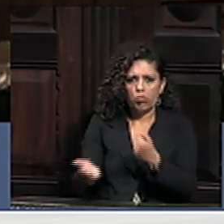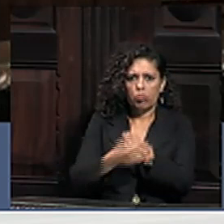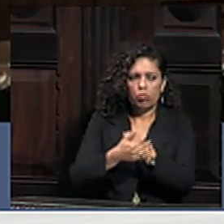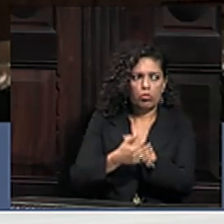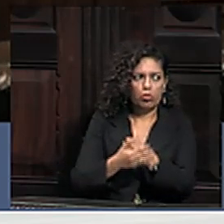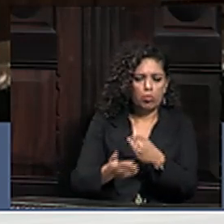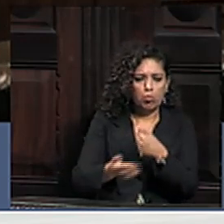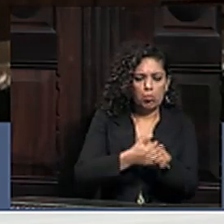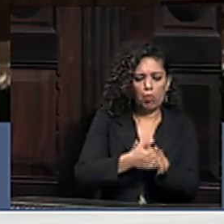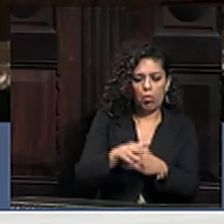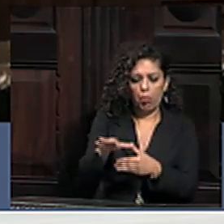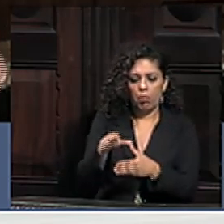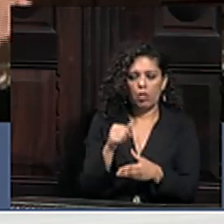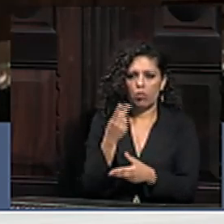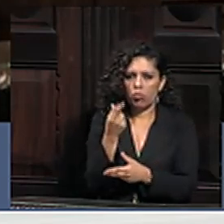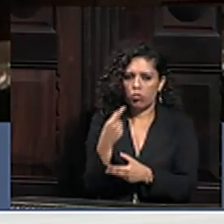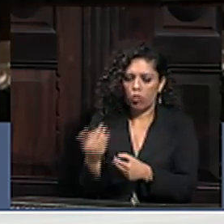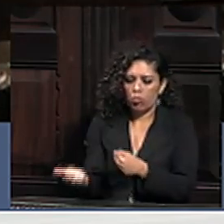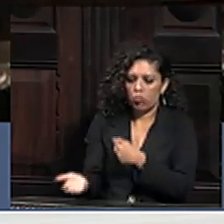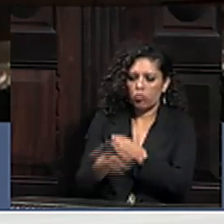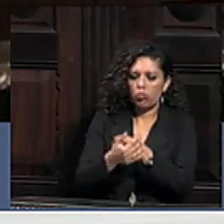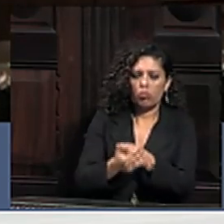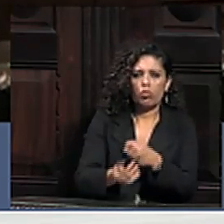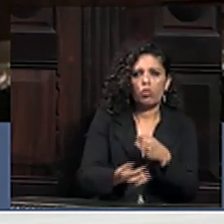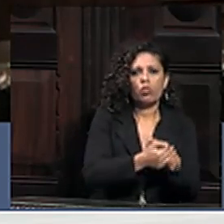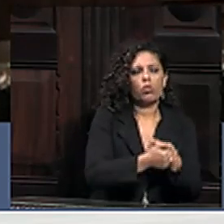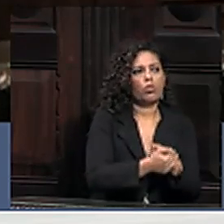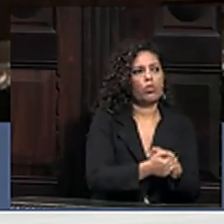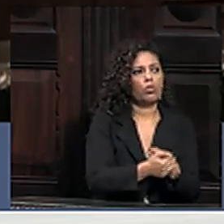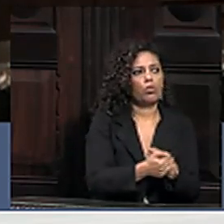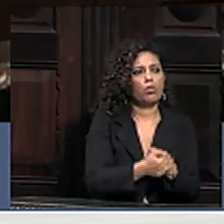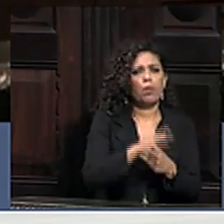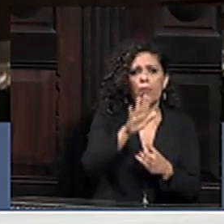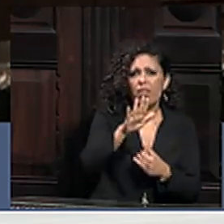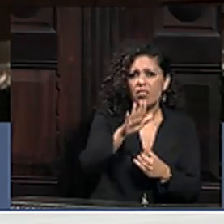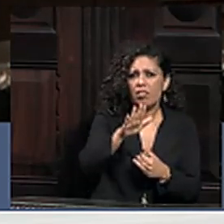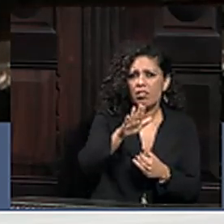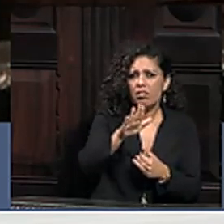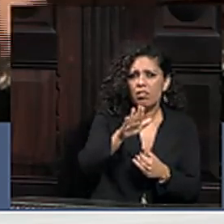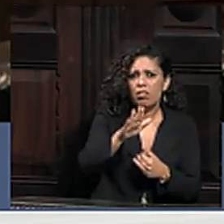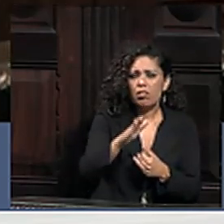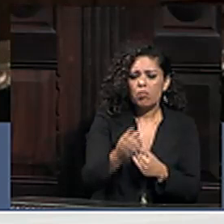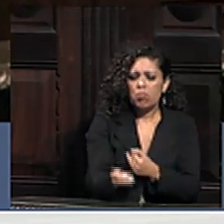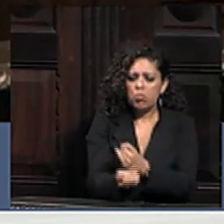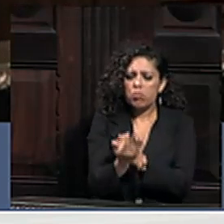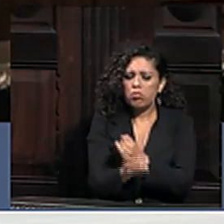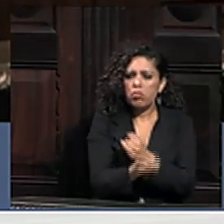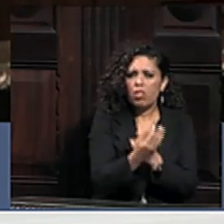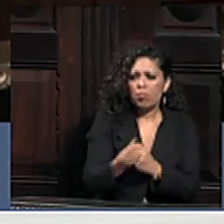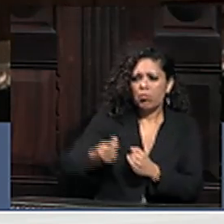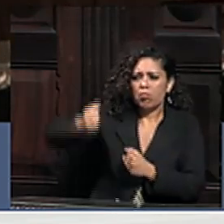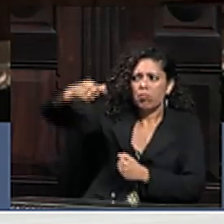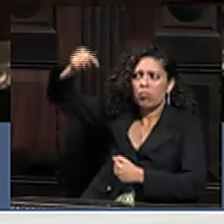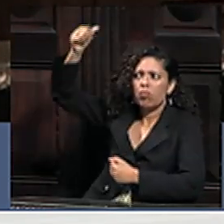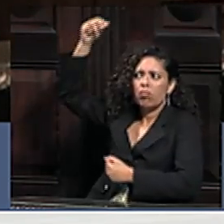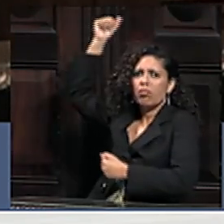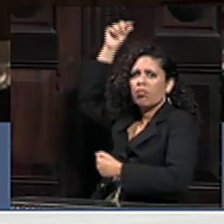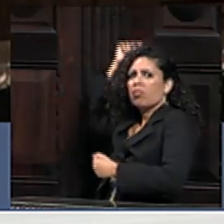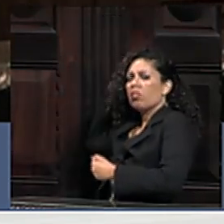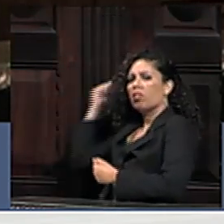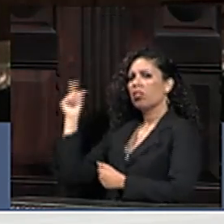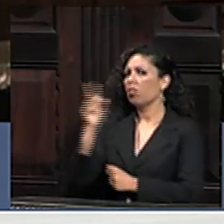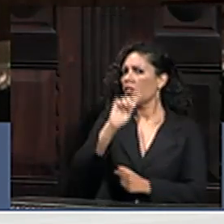de propina. E não foi em anos pretéritos, não. Em